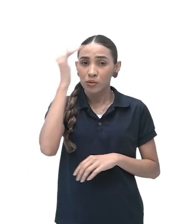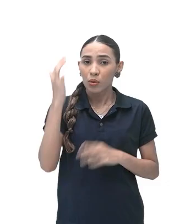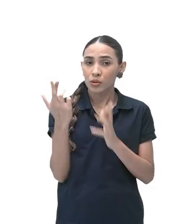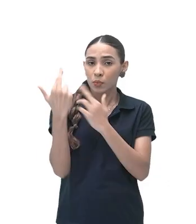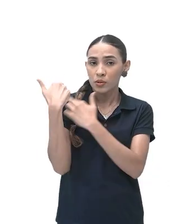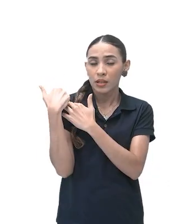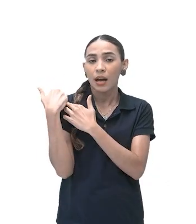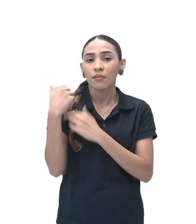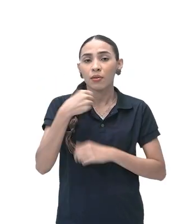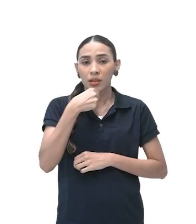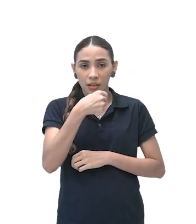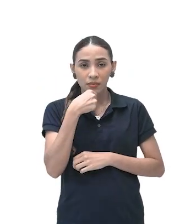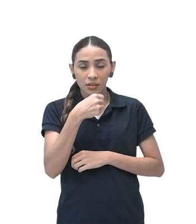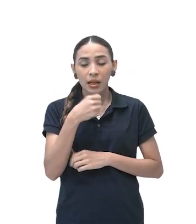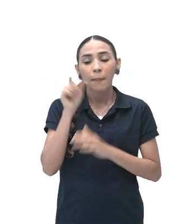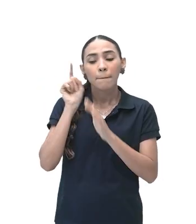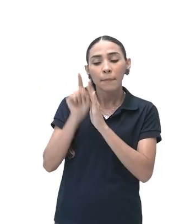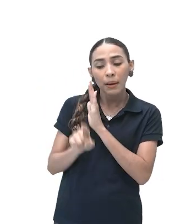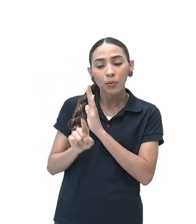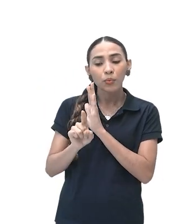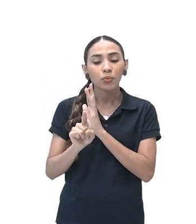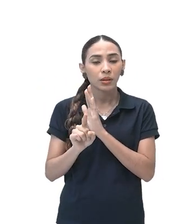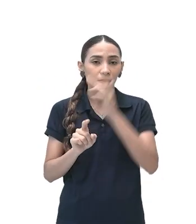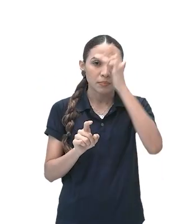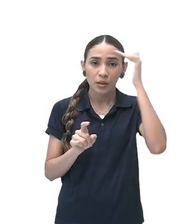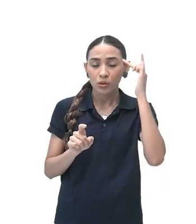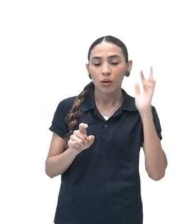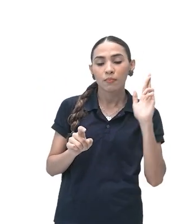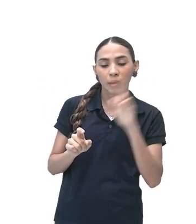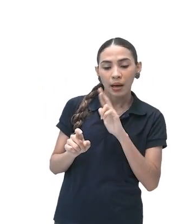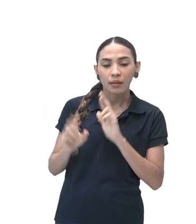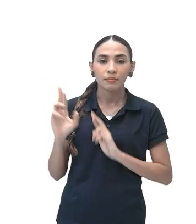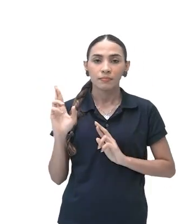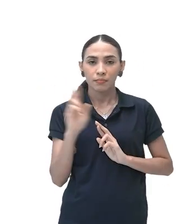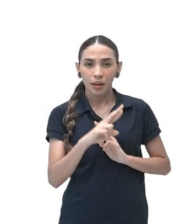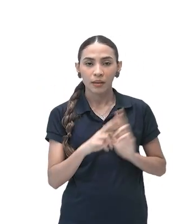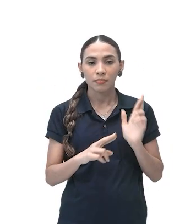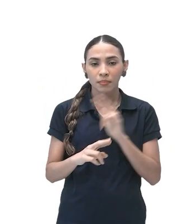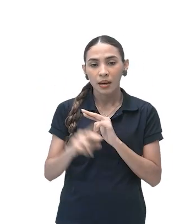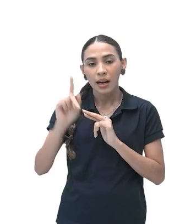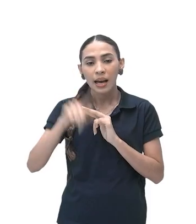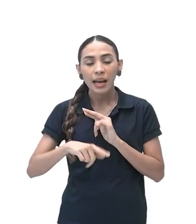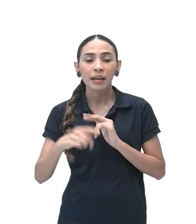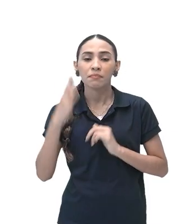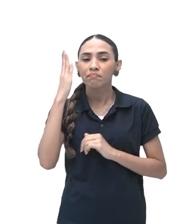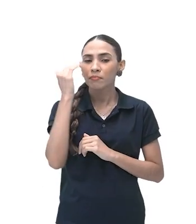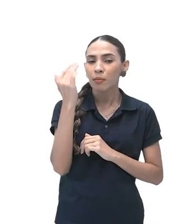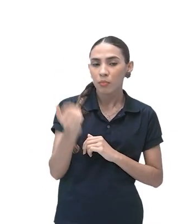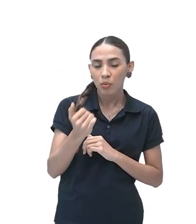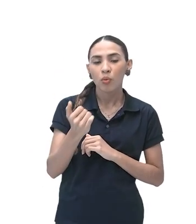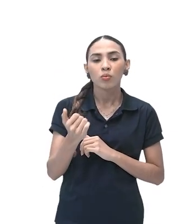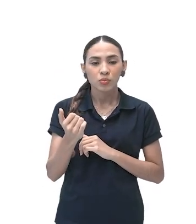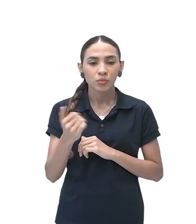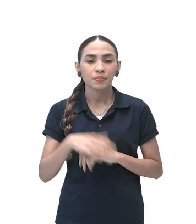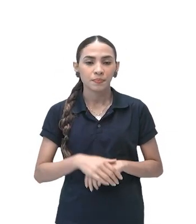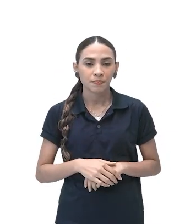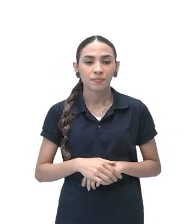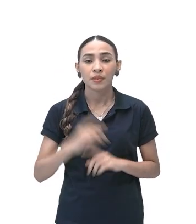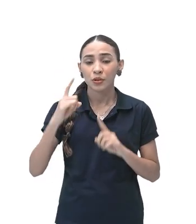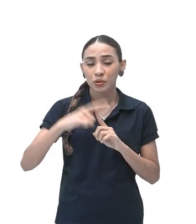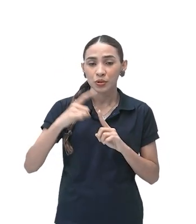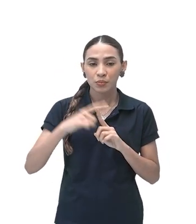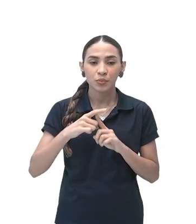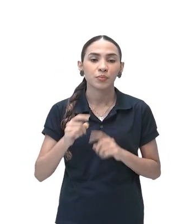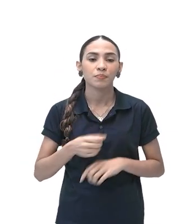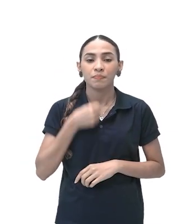faz perguntas, o convidado vai respondendo e assim por diante. É uma tendência, está bastante em alta essa forma